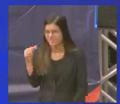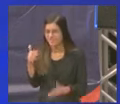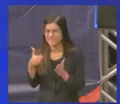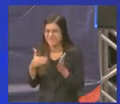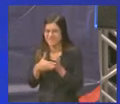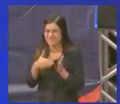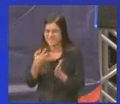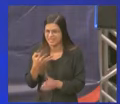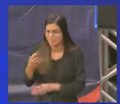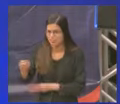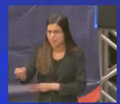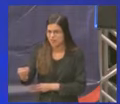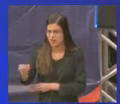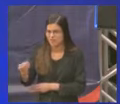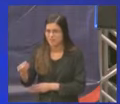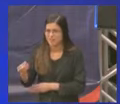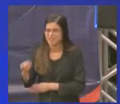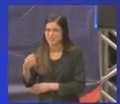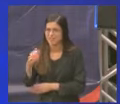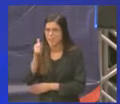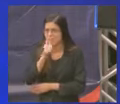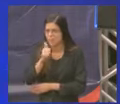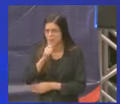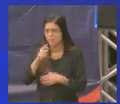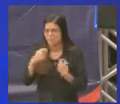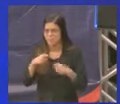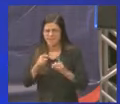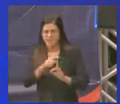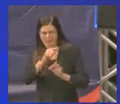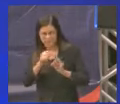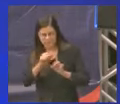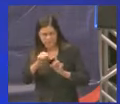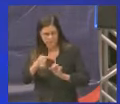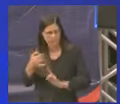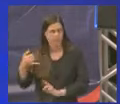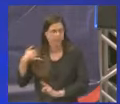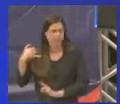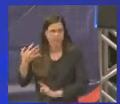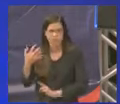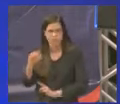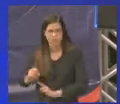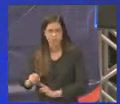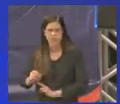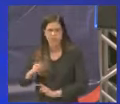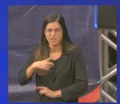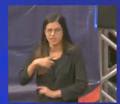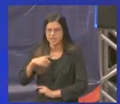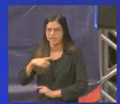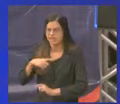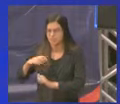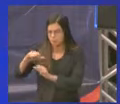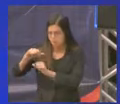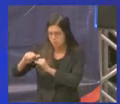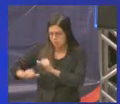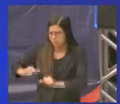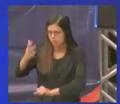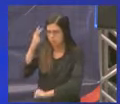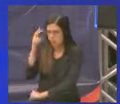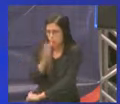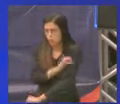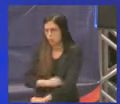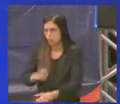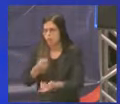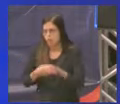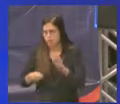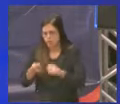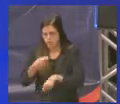Para a mulher não ser mãe adolescente, ela vai ter que ter filho depois dos 40. Então, você vai ter uma revolução cultural e econômica